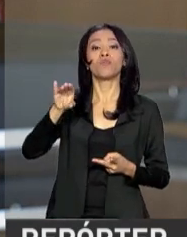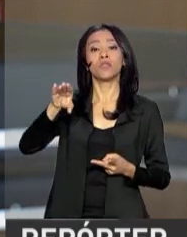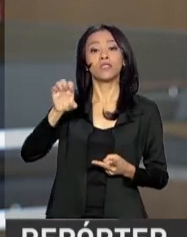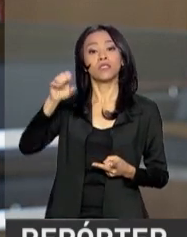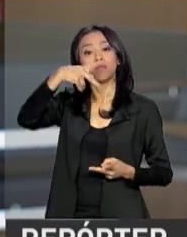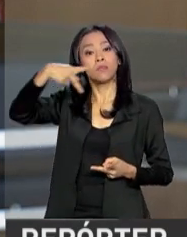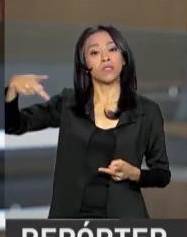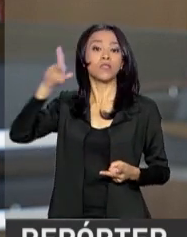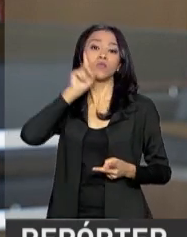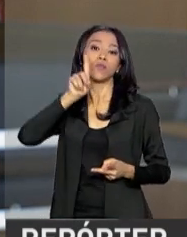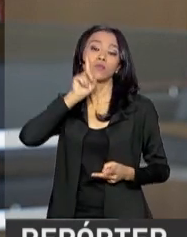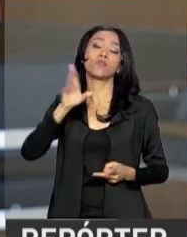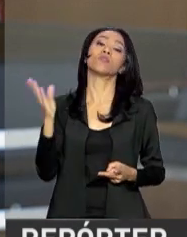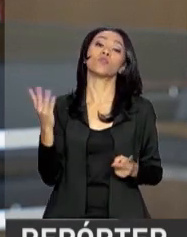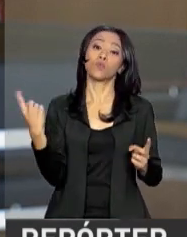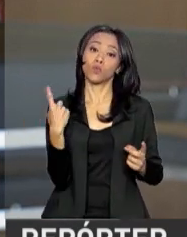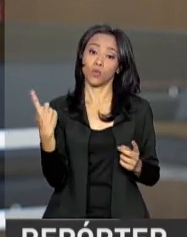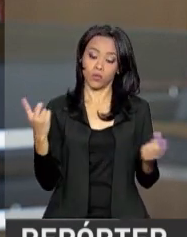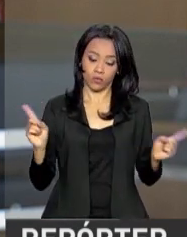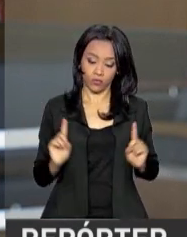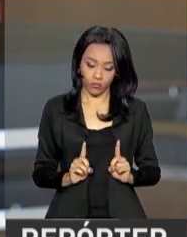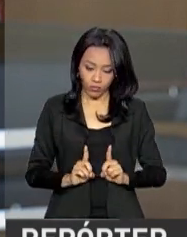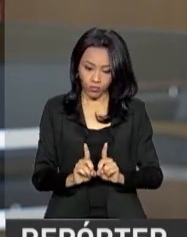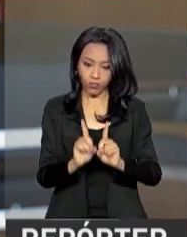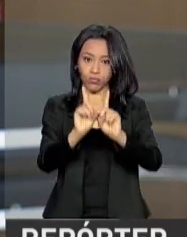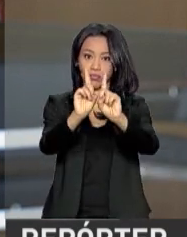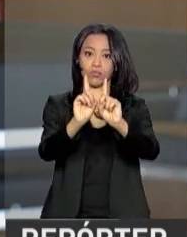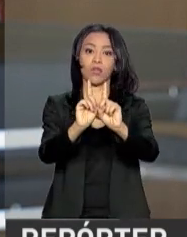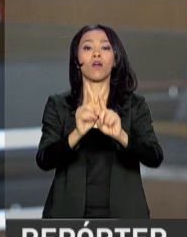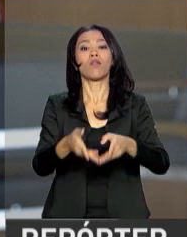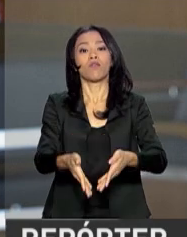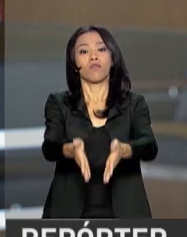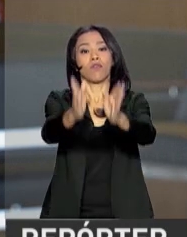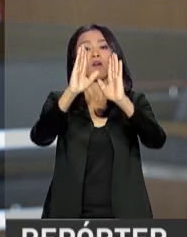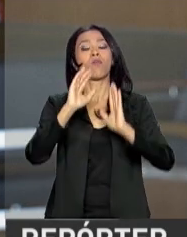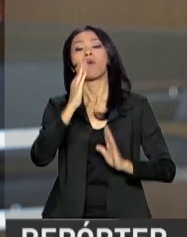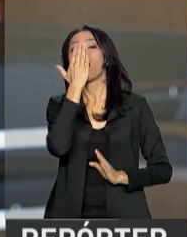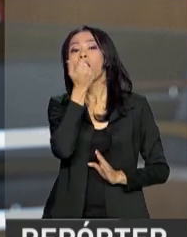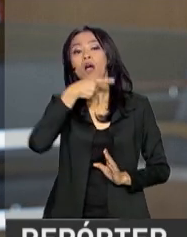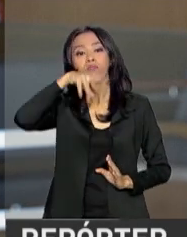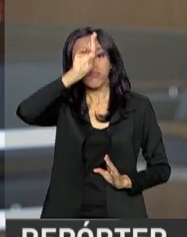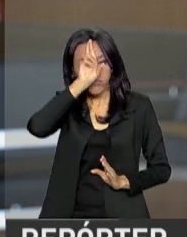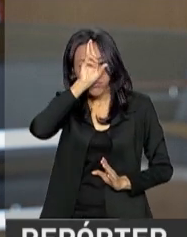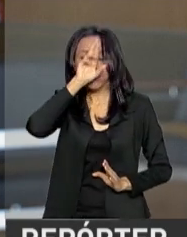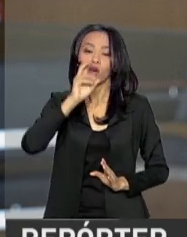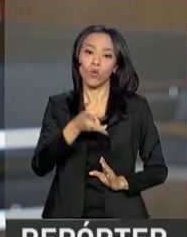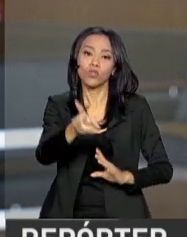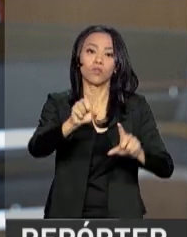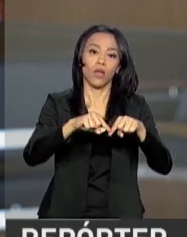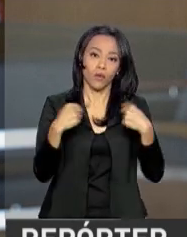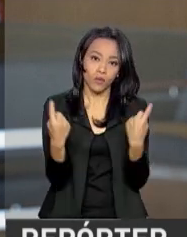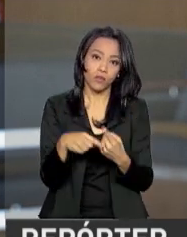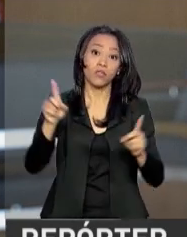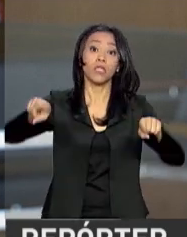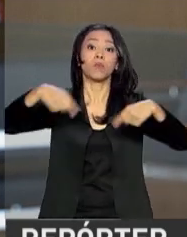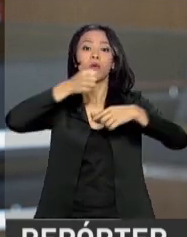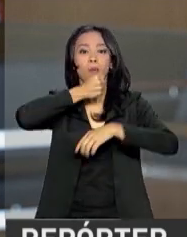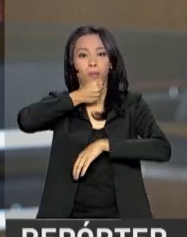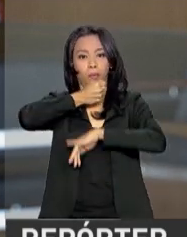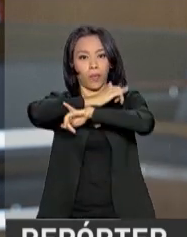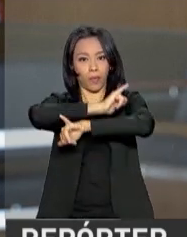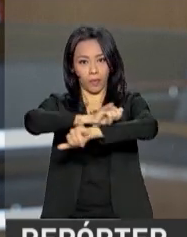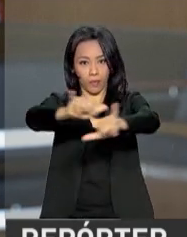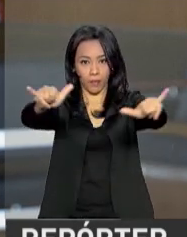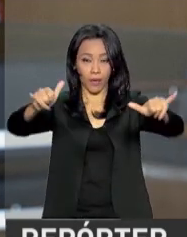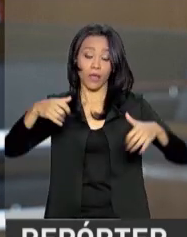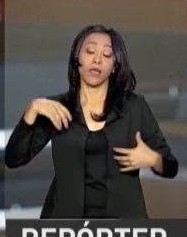americano eles seguem para o palácio itamaraty lá eles vão almoçar juntos devem continuar reunidos e depois falar com a imprensa ea agenda do